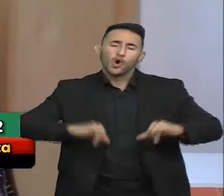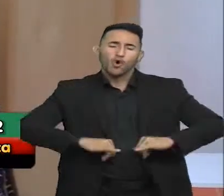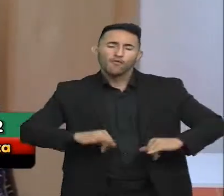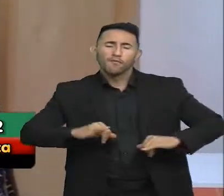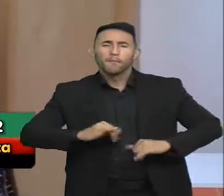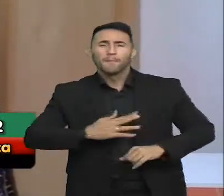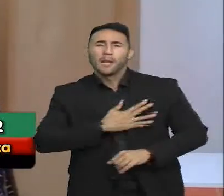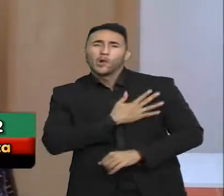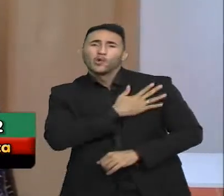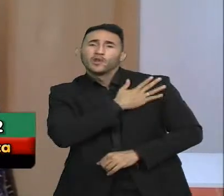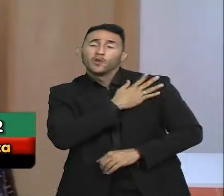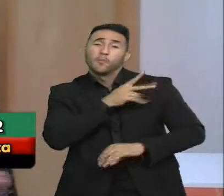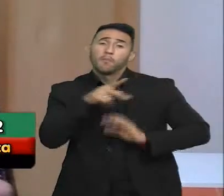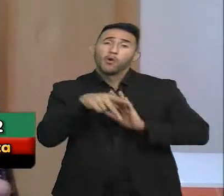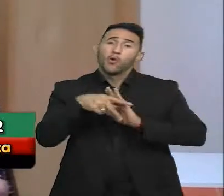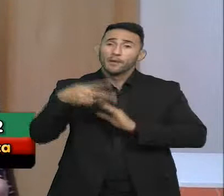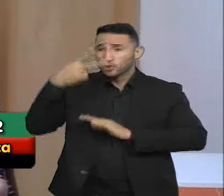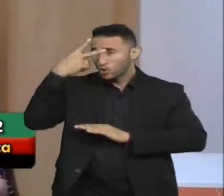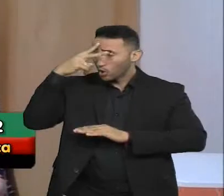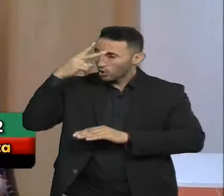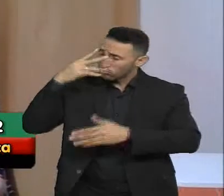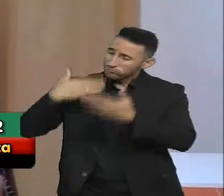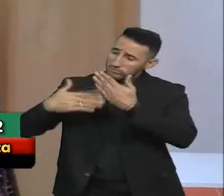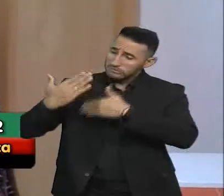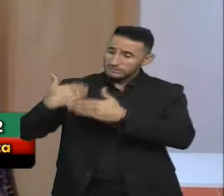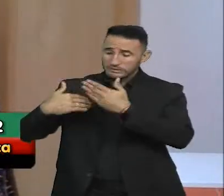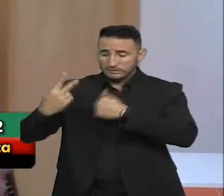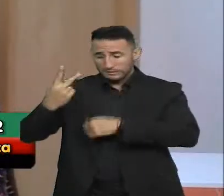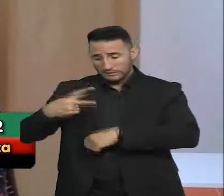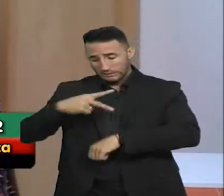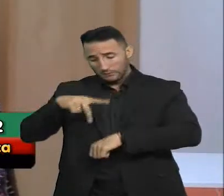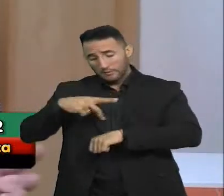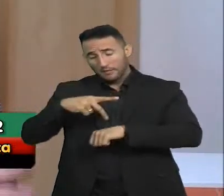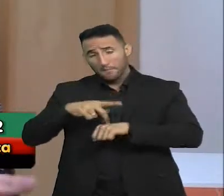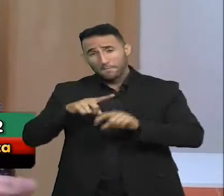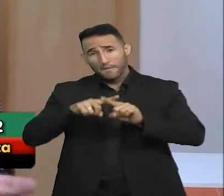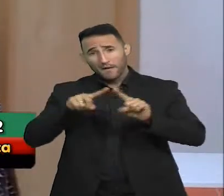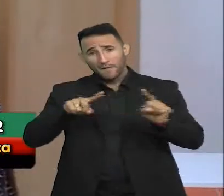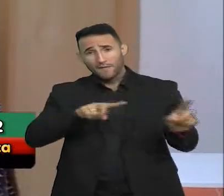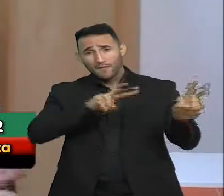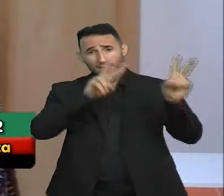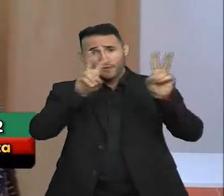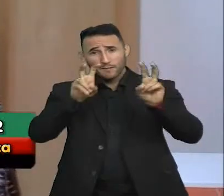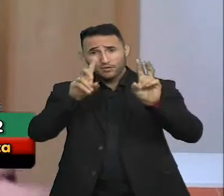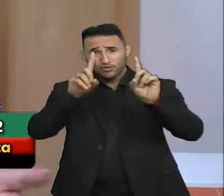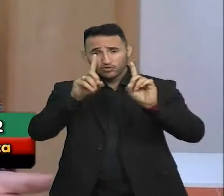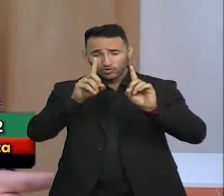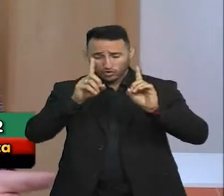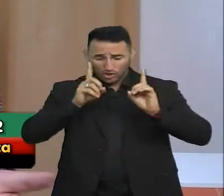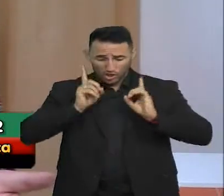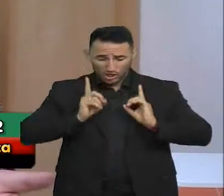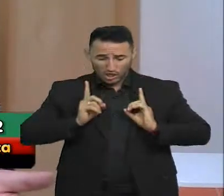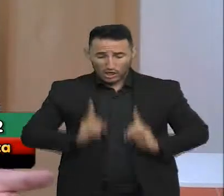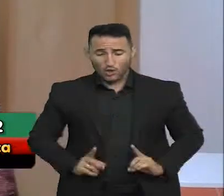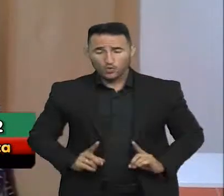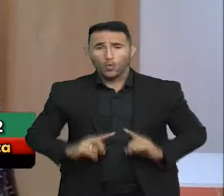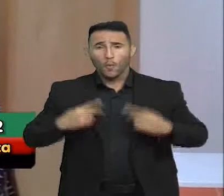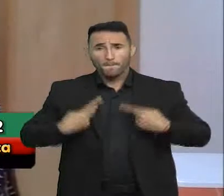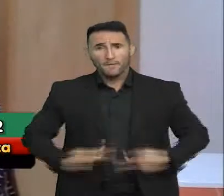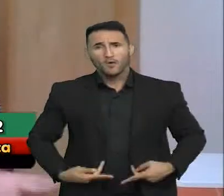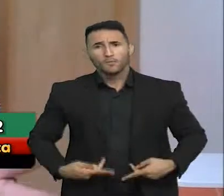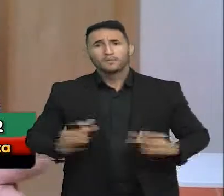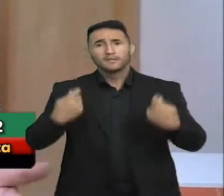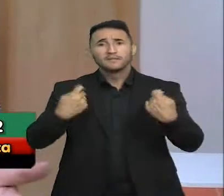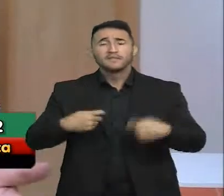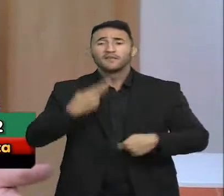preconceito historicamente nesse país. E, para falar de direitos humanos, a gente tem que falar de ancestralidade, do lugar de